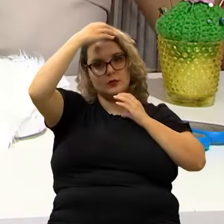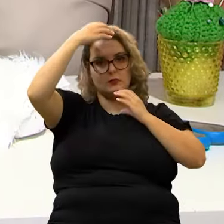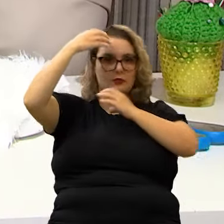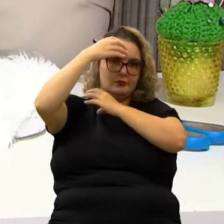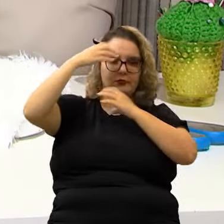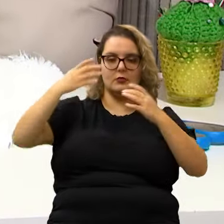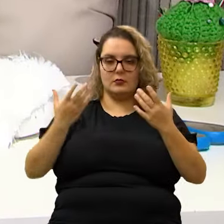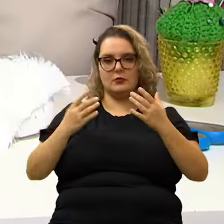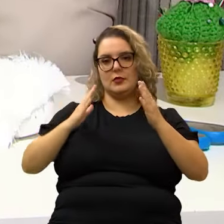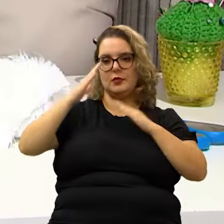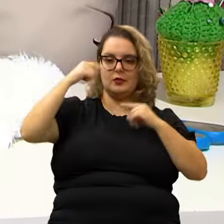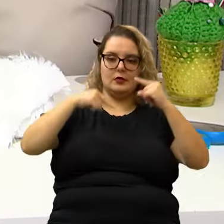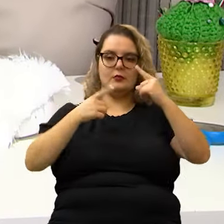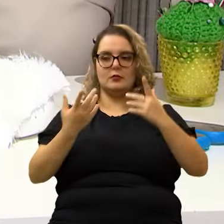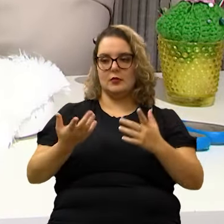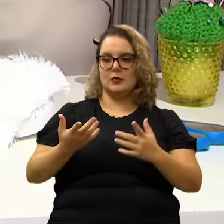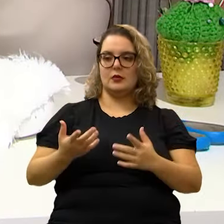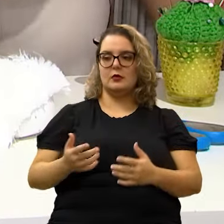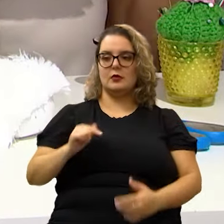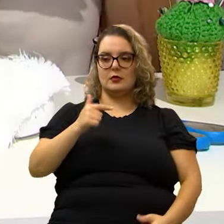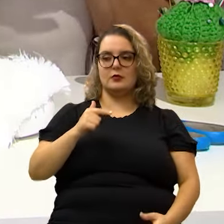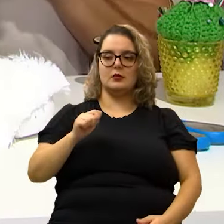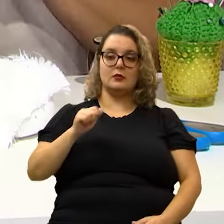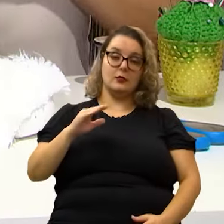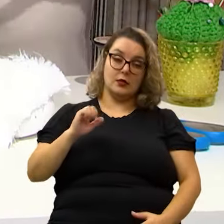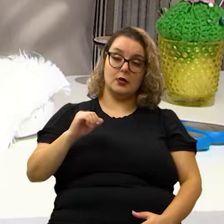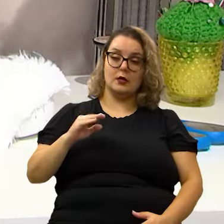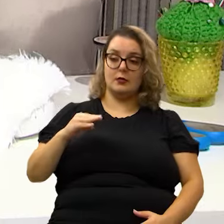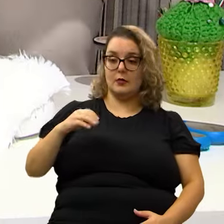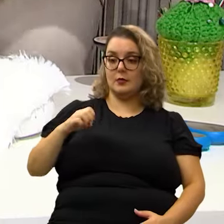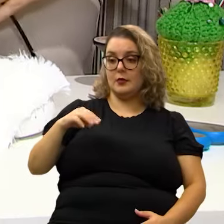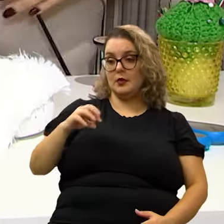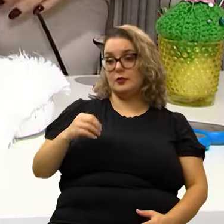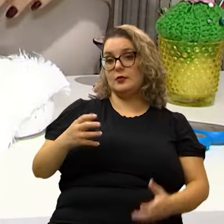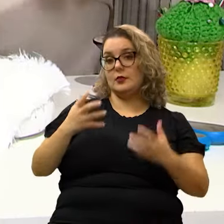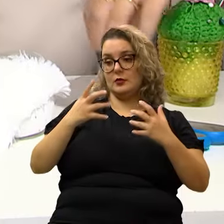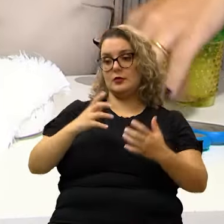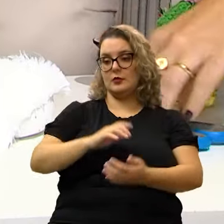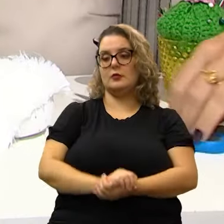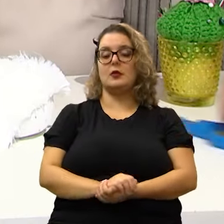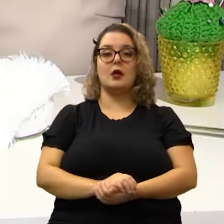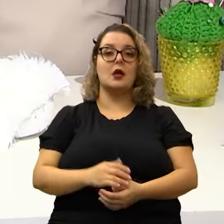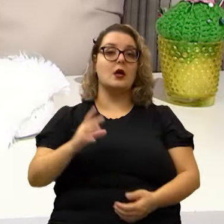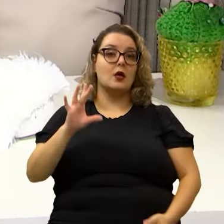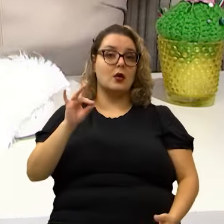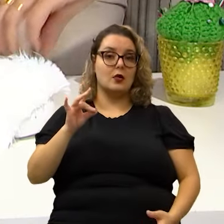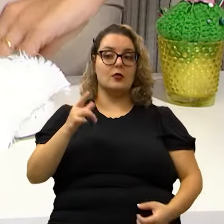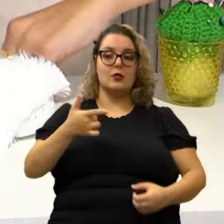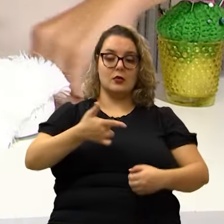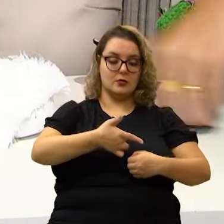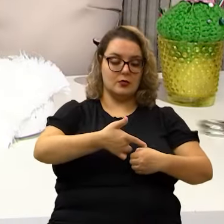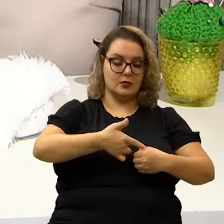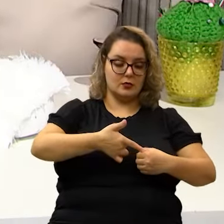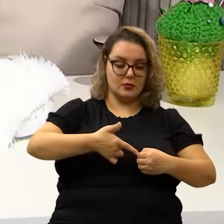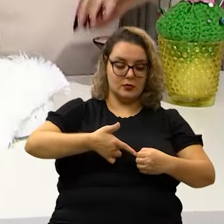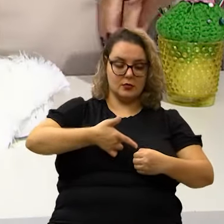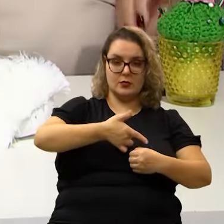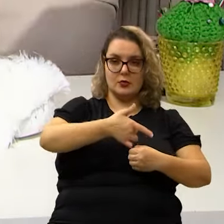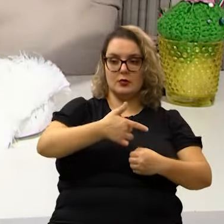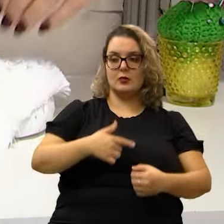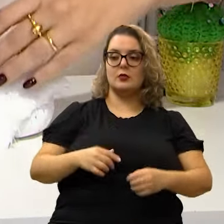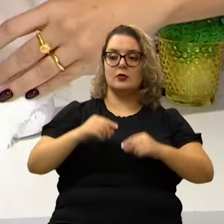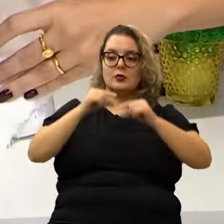fica torto, né, e aí não dá um acabamento que a gente gostaria. Então aqui com a cola quente, a gente vai fazer a